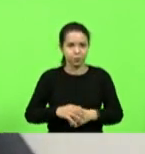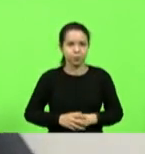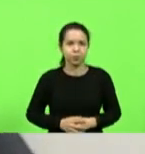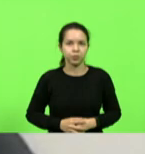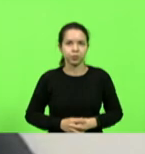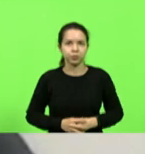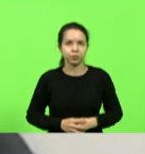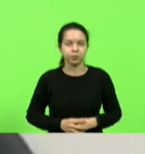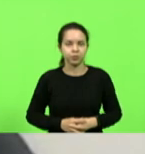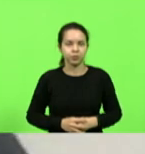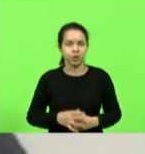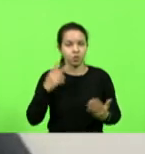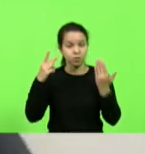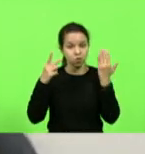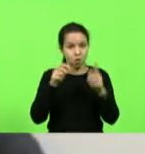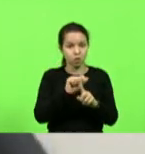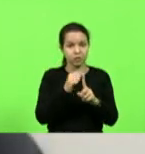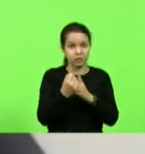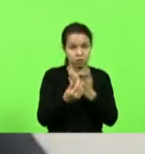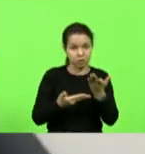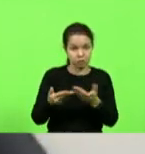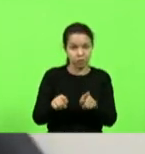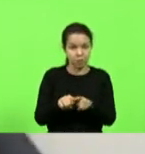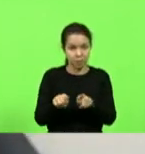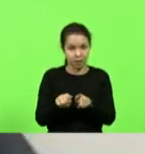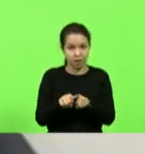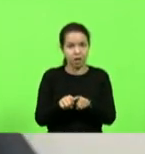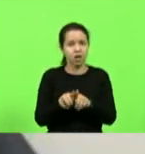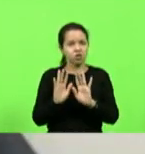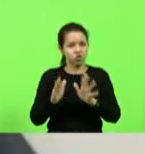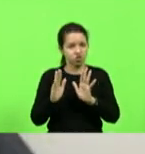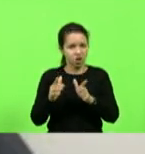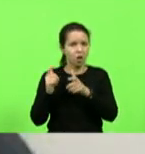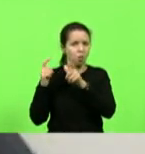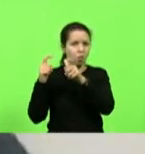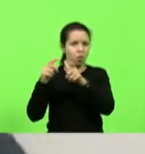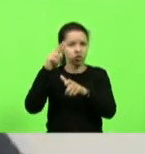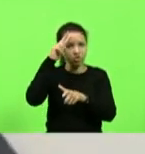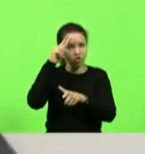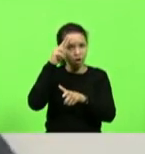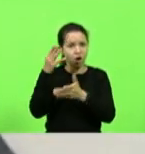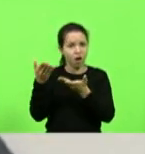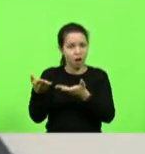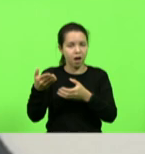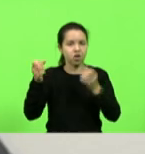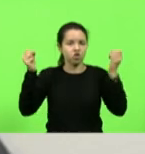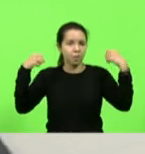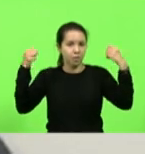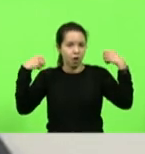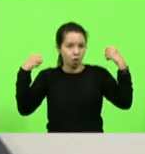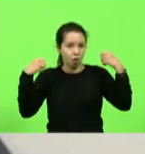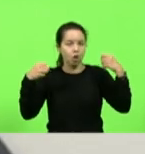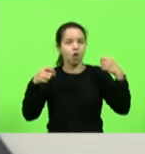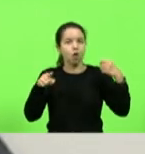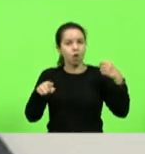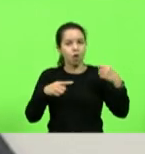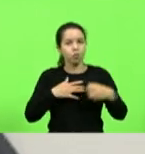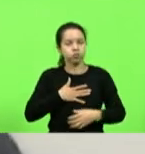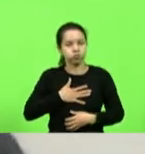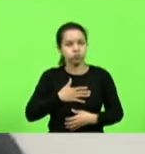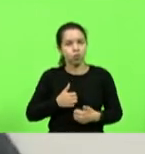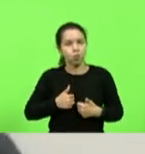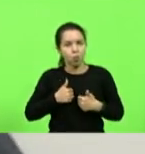do psicólogo da assistência social. Hoje eu tenho uma longa história em Chapecó, né, na UNO Chapecó, muito orgulho aí de onde nos conhecemos, né,